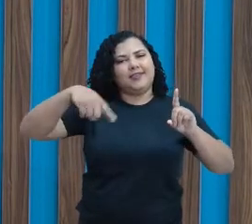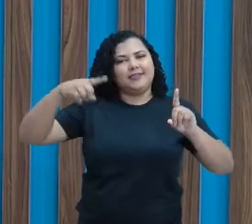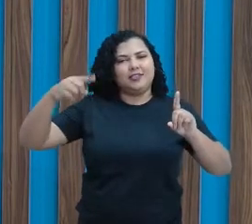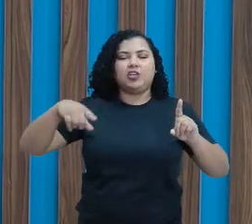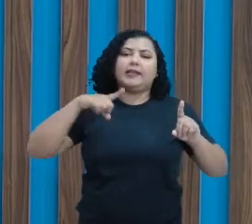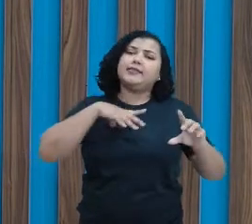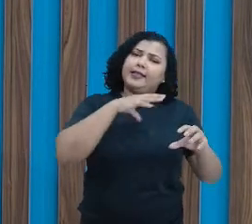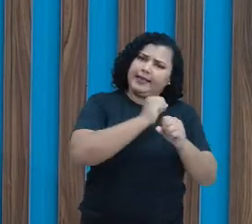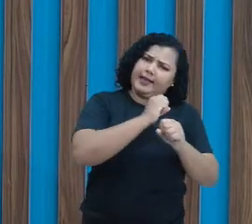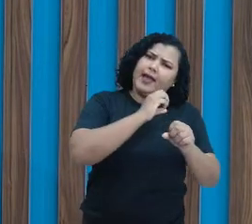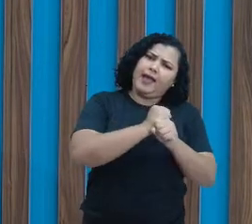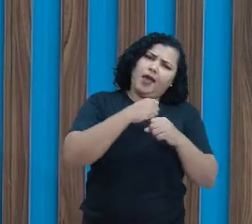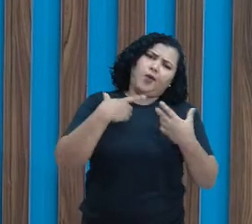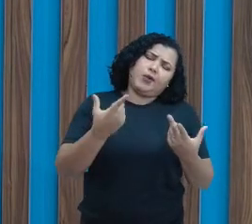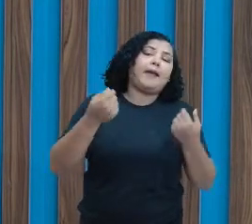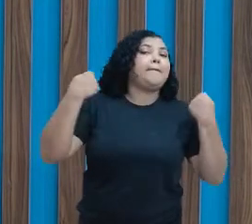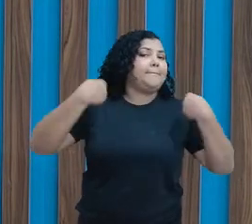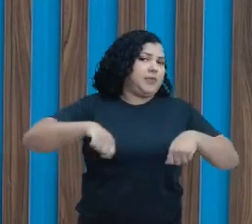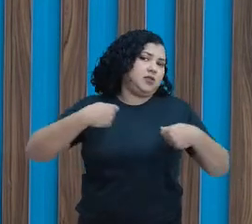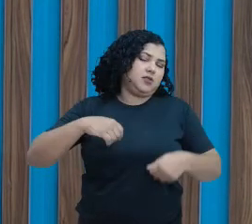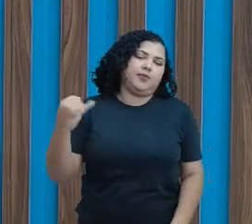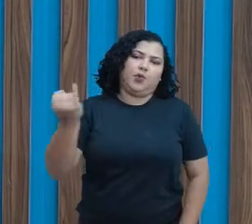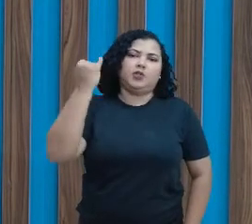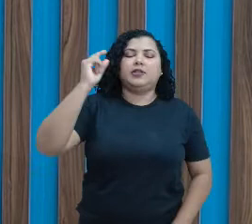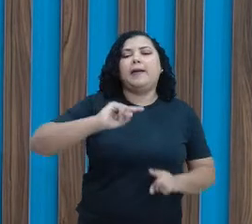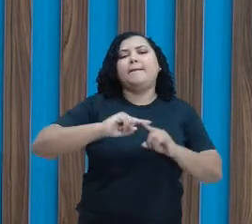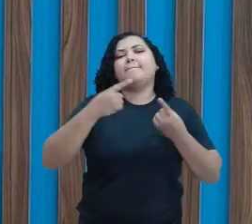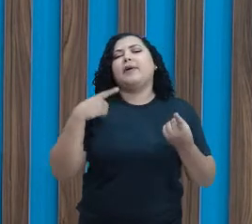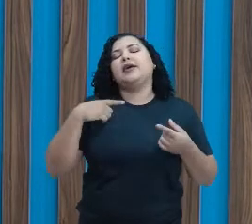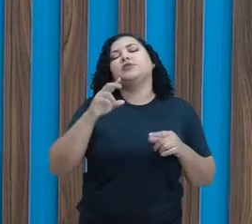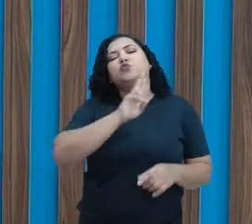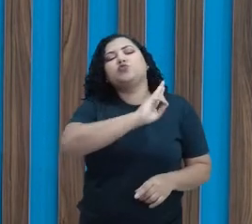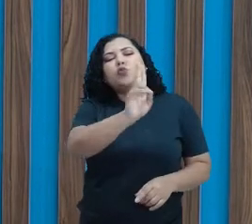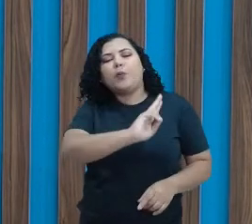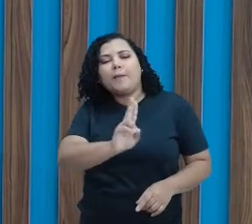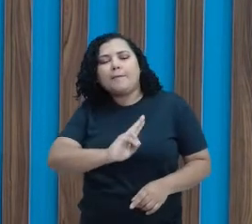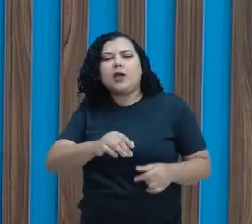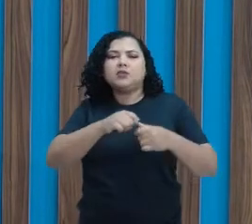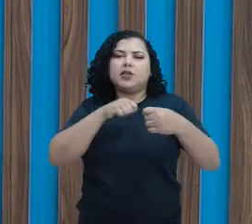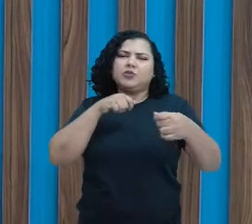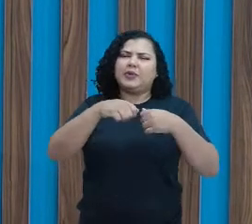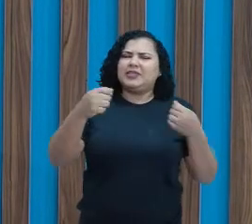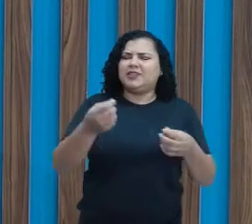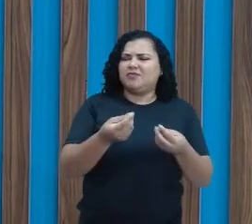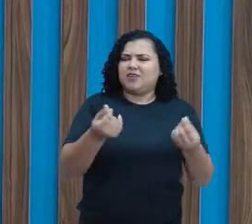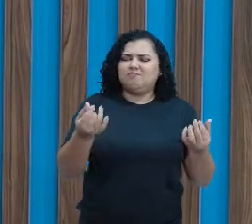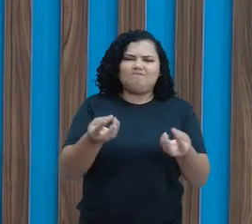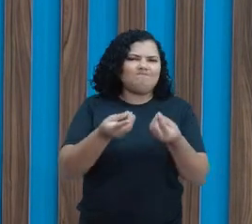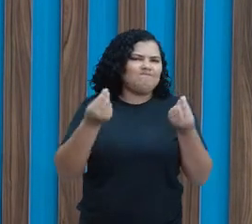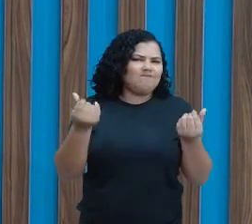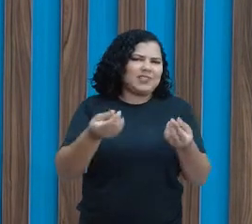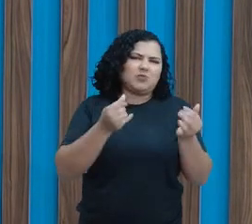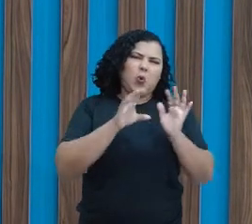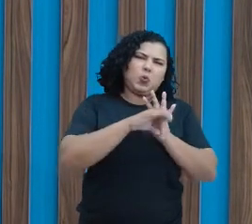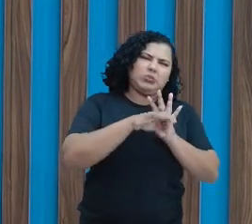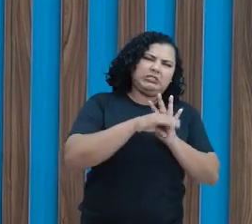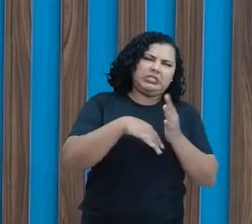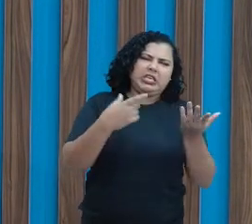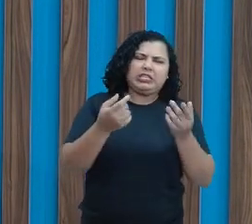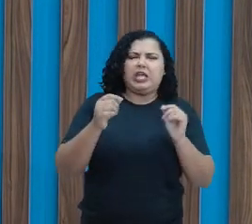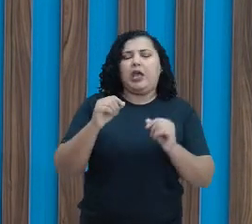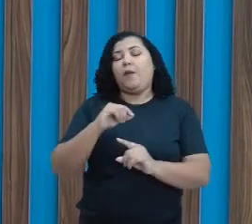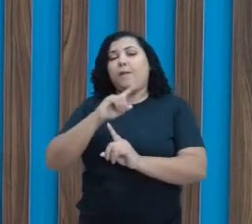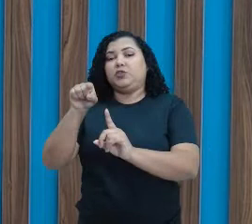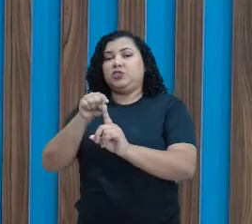trazer cálculos aí que são necessários, a gente dá o nome das medidas de maneira meio solta, um conceito, uma coisa mais